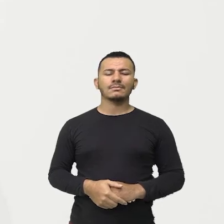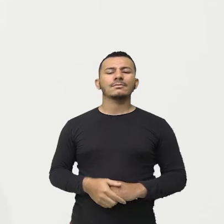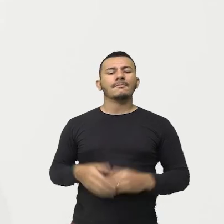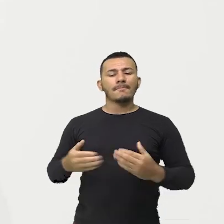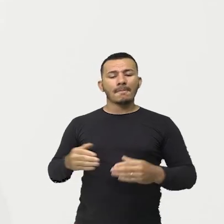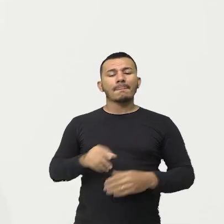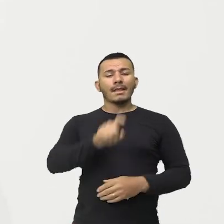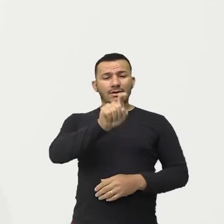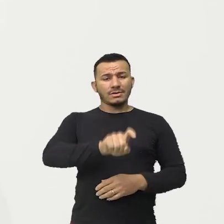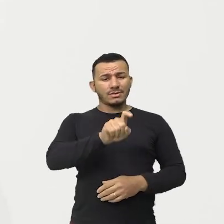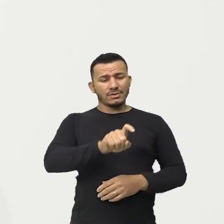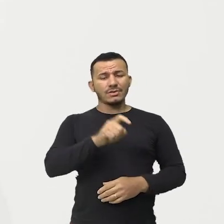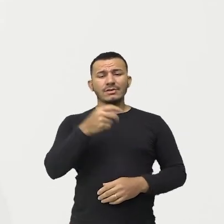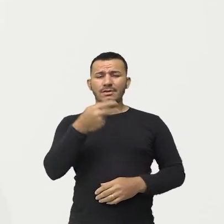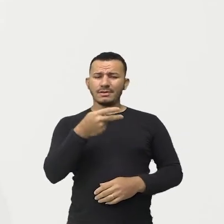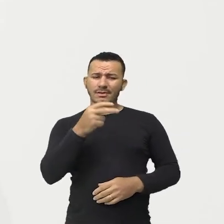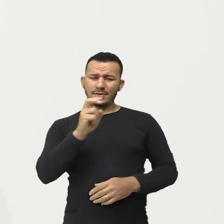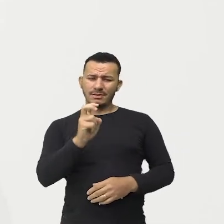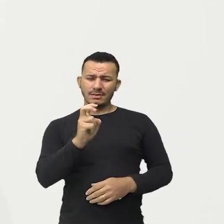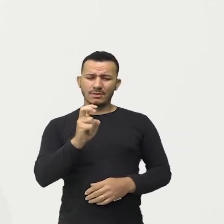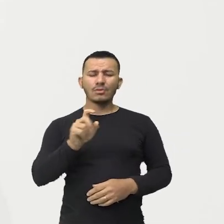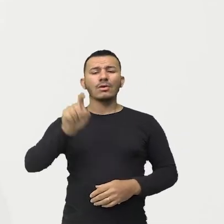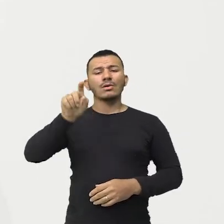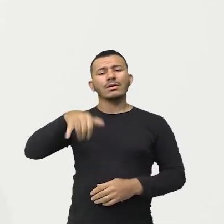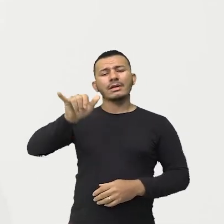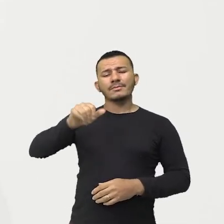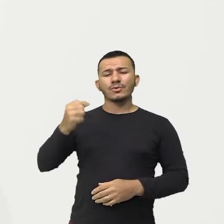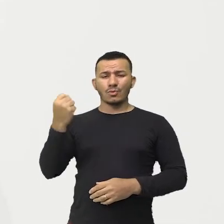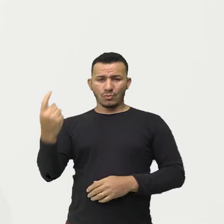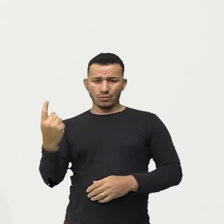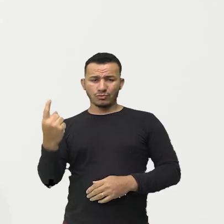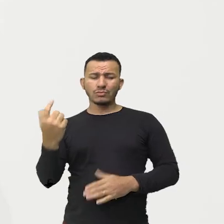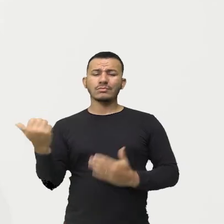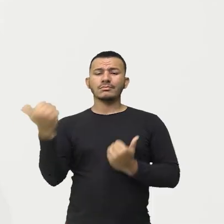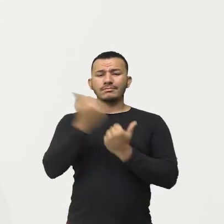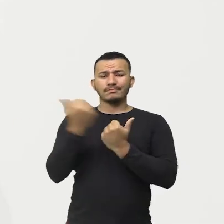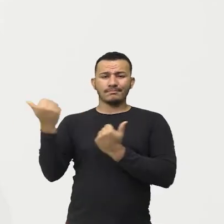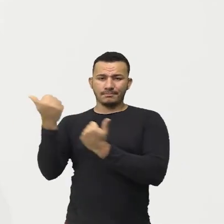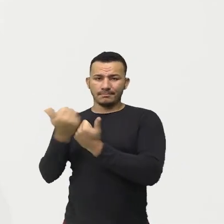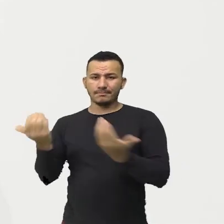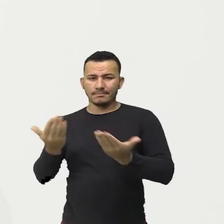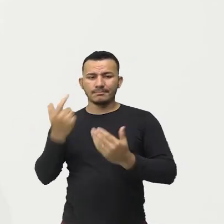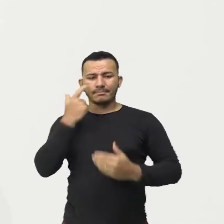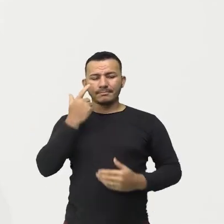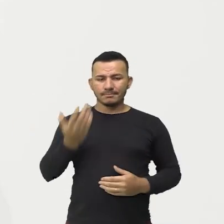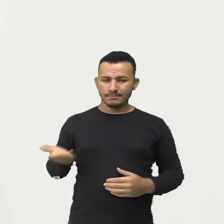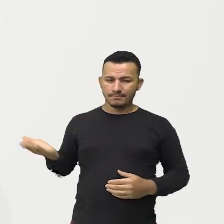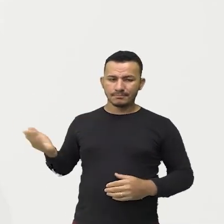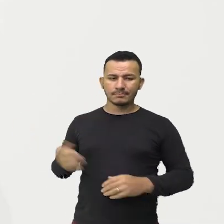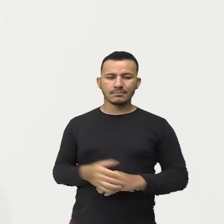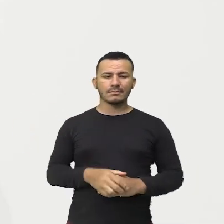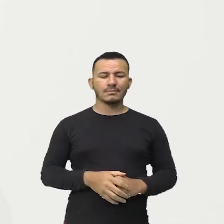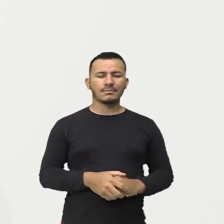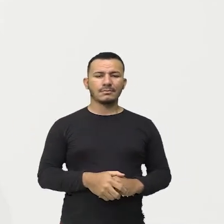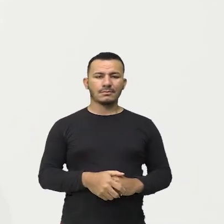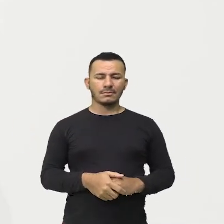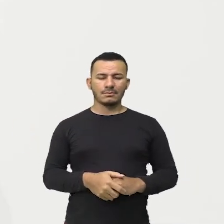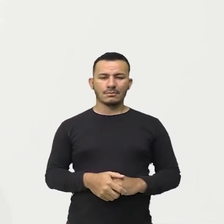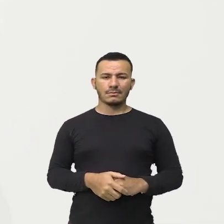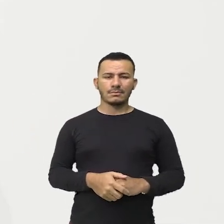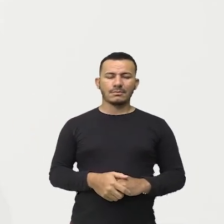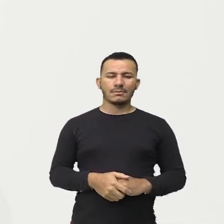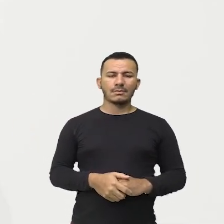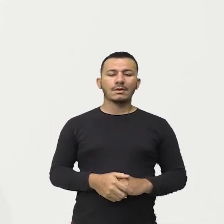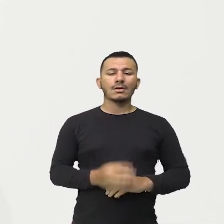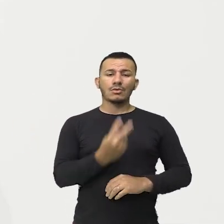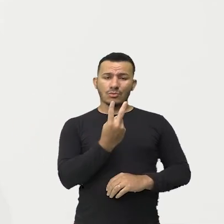sabemos que x vale 5 e que y vale 1, então a gente vai substituir. Vai ficar assim, ó, 2,